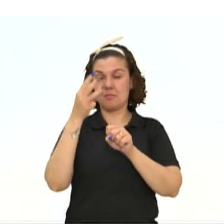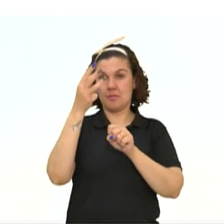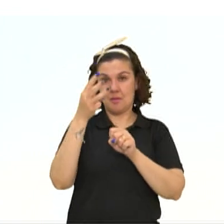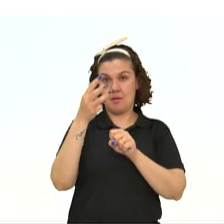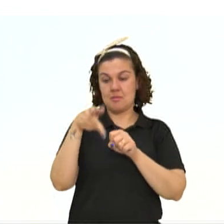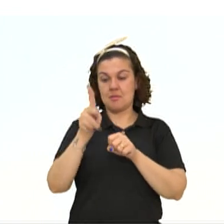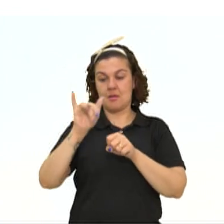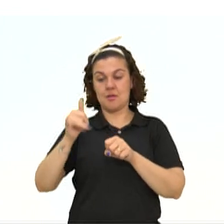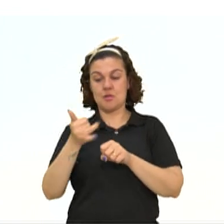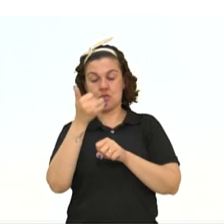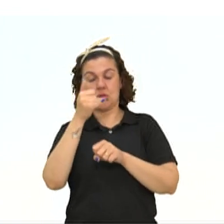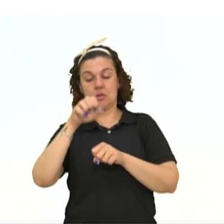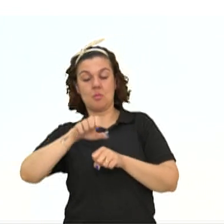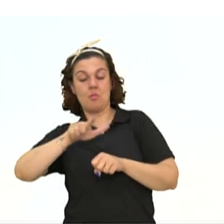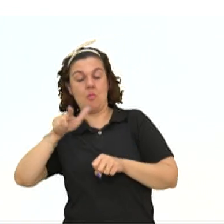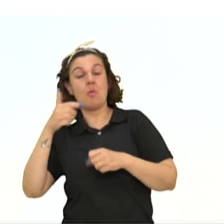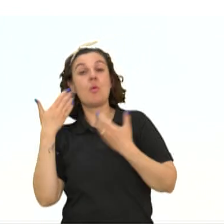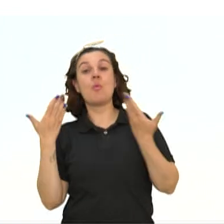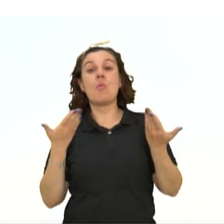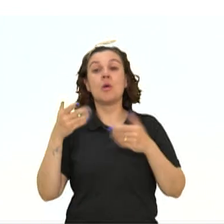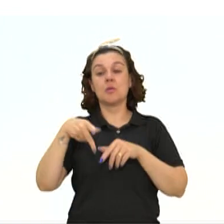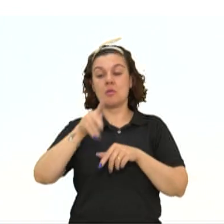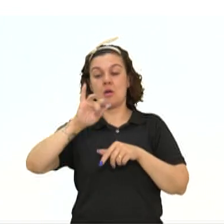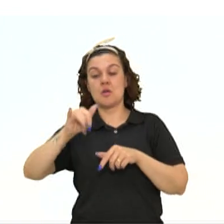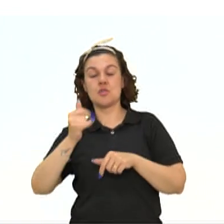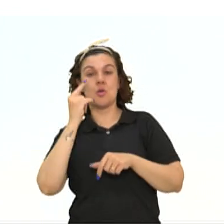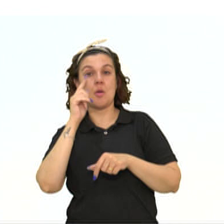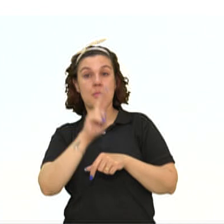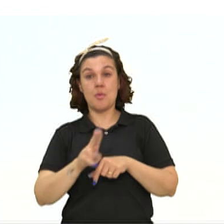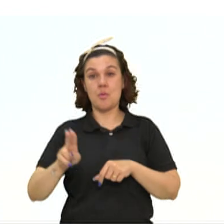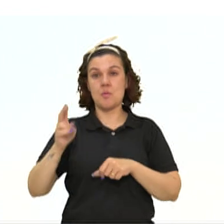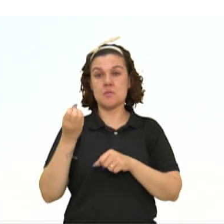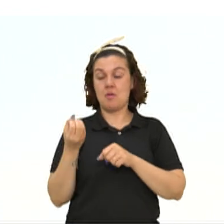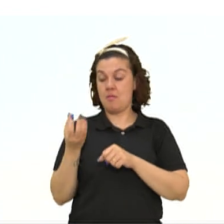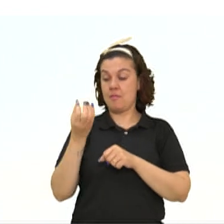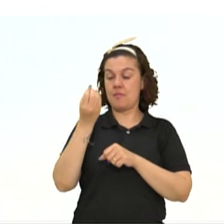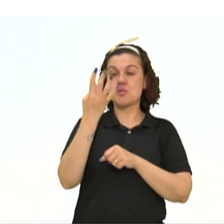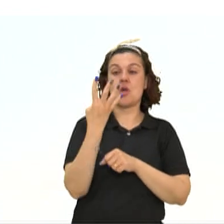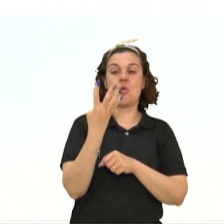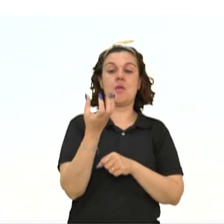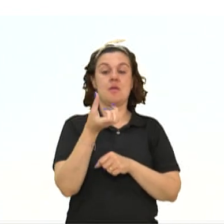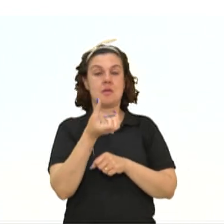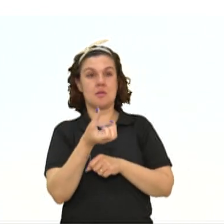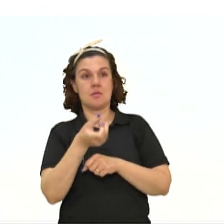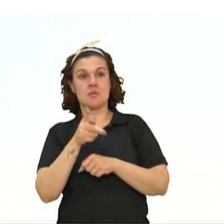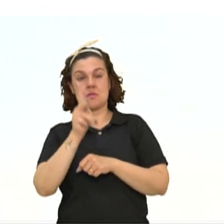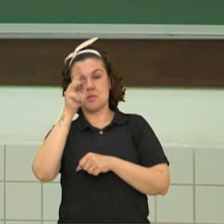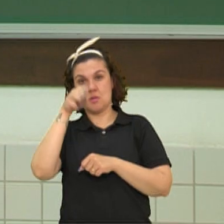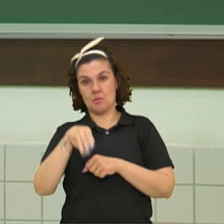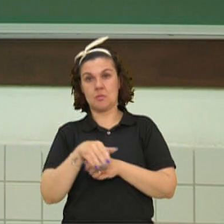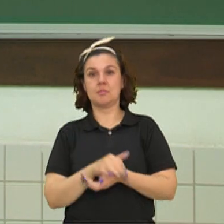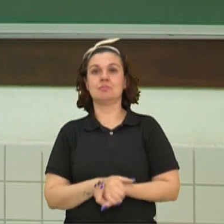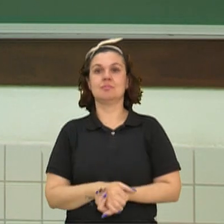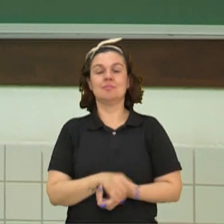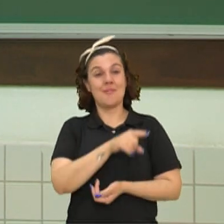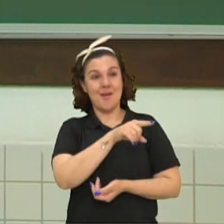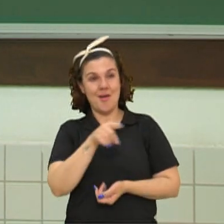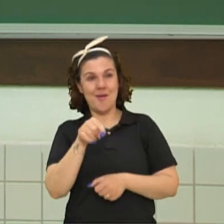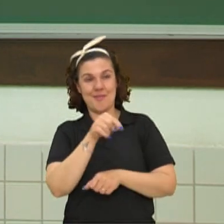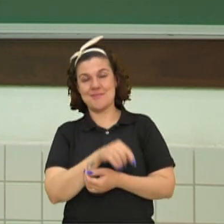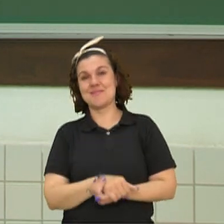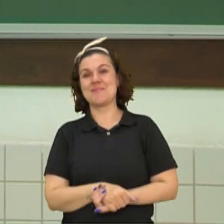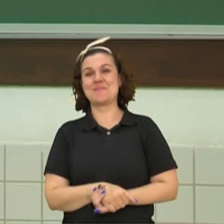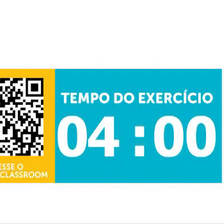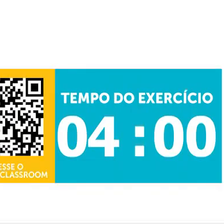por mol, quantos quilojoules são necessários para o automóvel percorrer 46 km? Agora é com